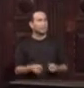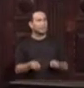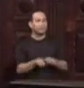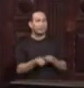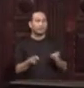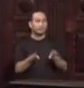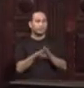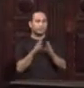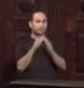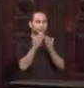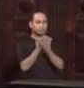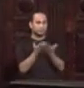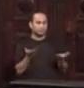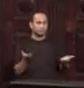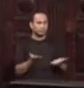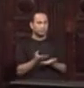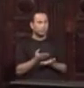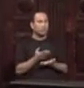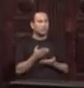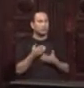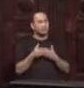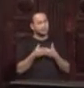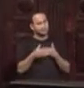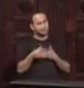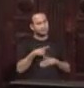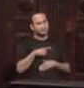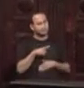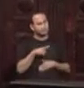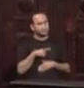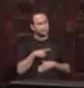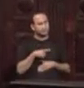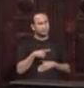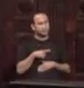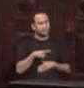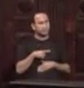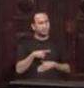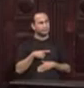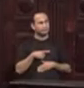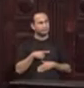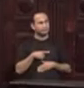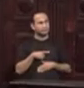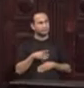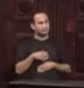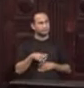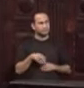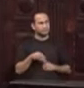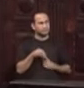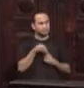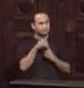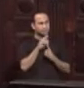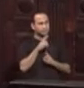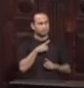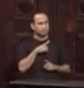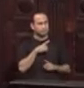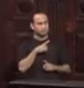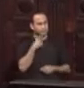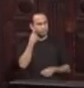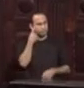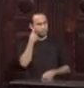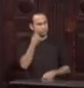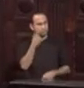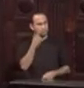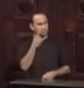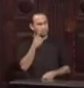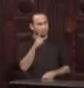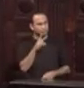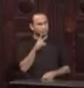escolas, que agora passa a ter um instrumento formal de sustentação, por meio de uma resolução recentemente